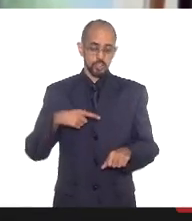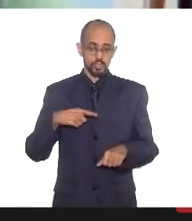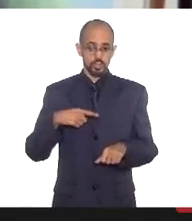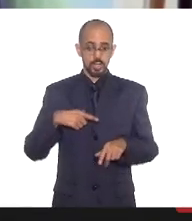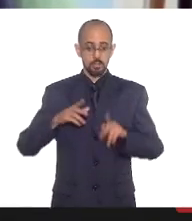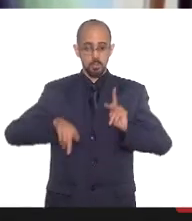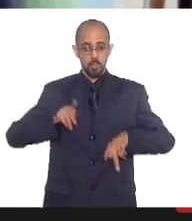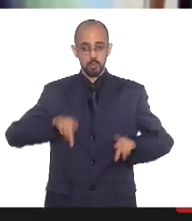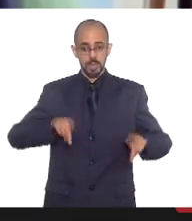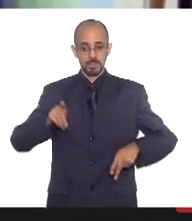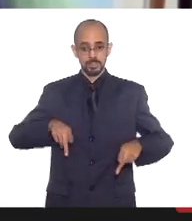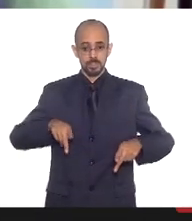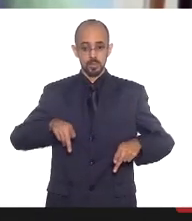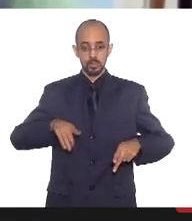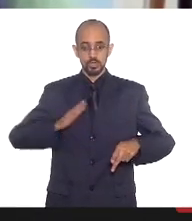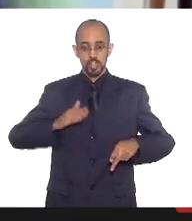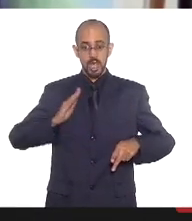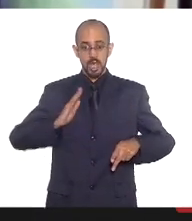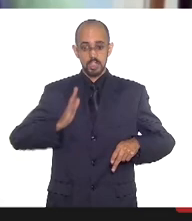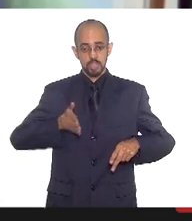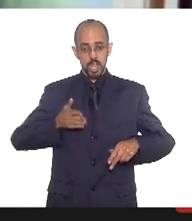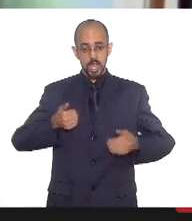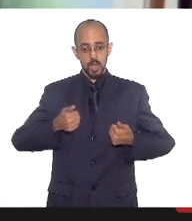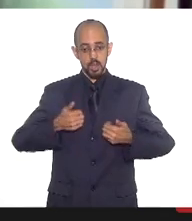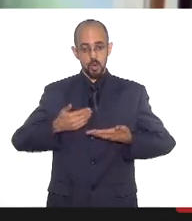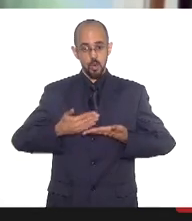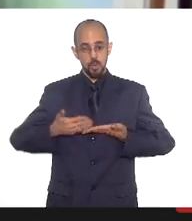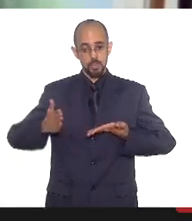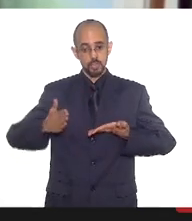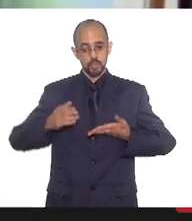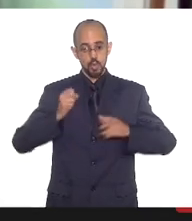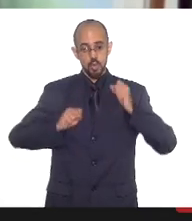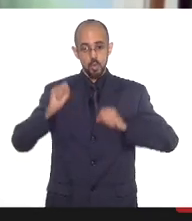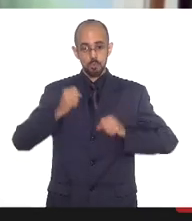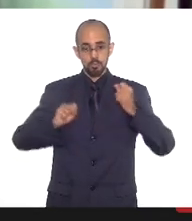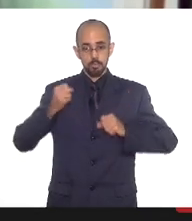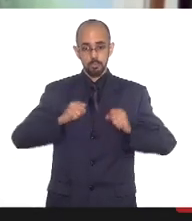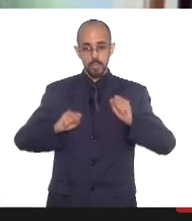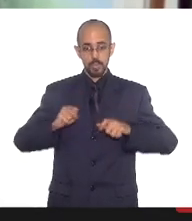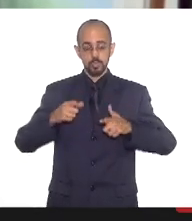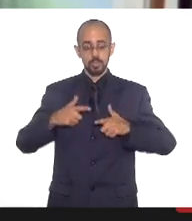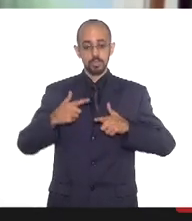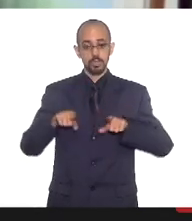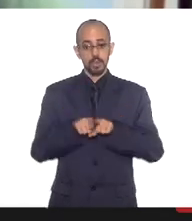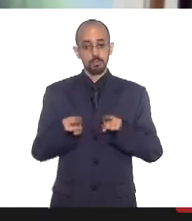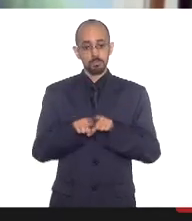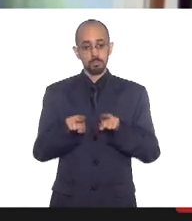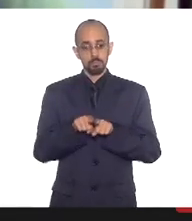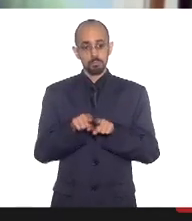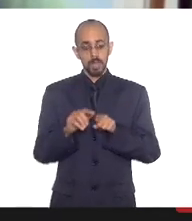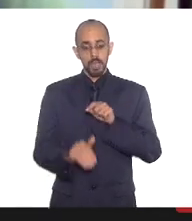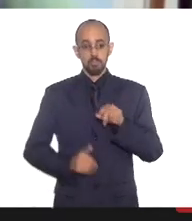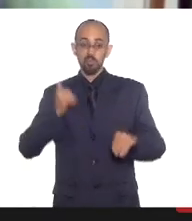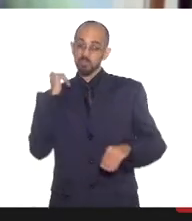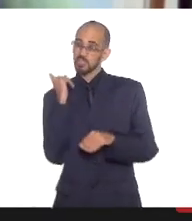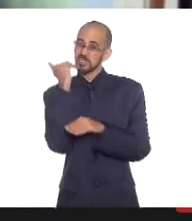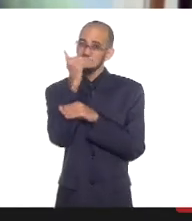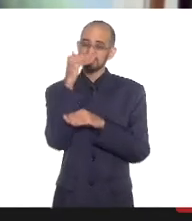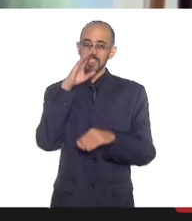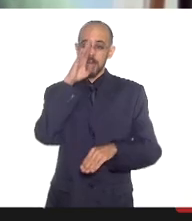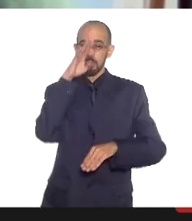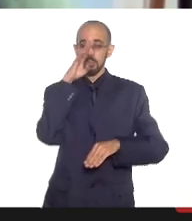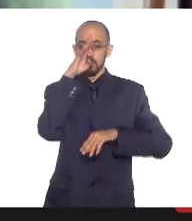e pelos excessos da mídia que acaba acontecendo exatamente como falou o